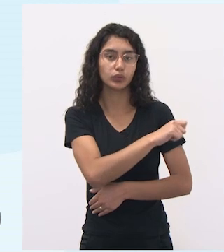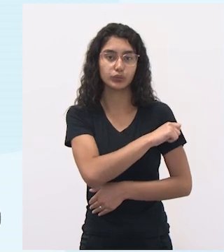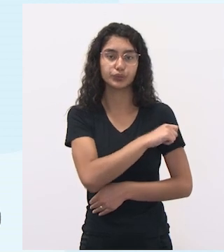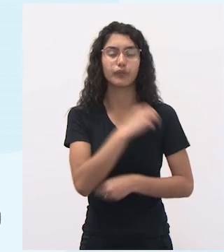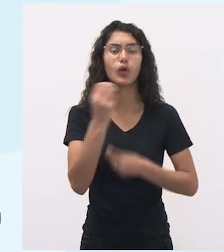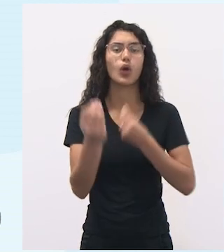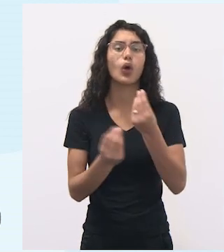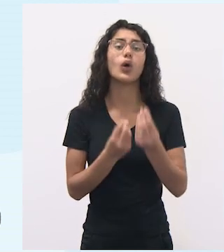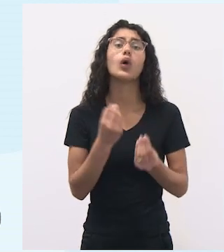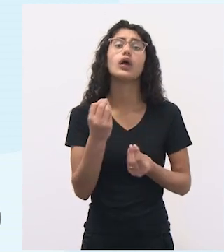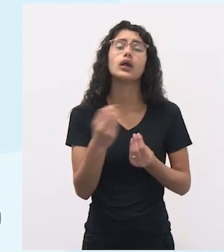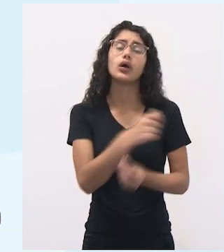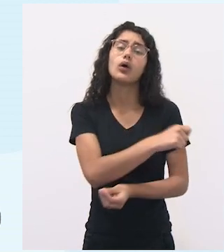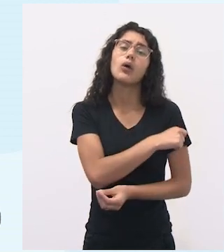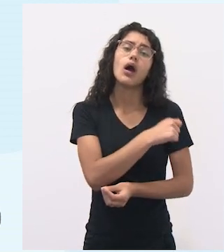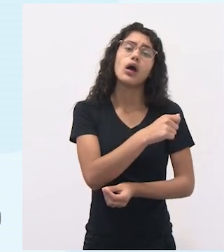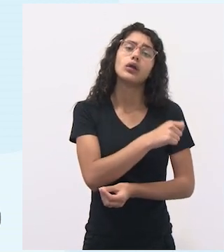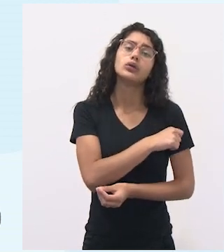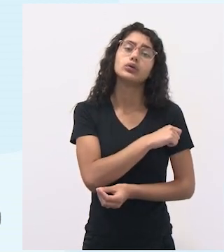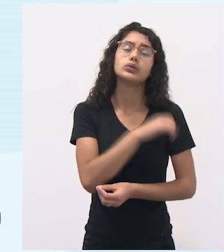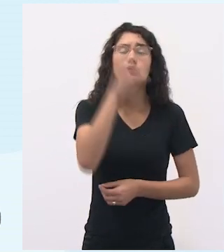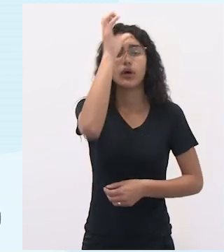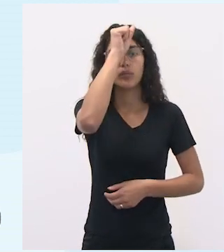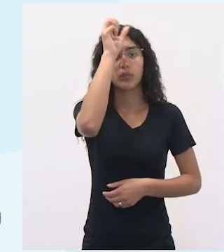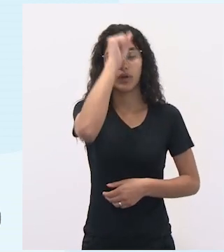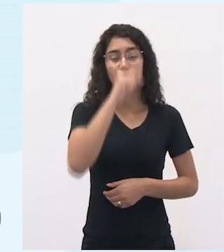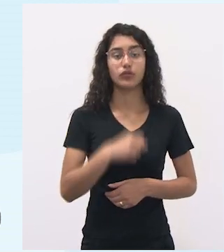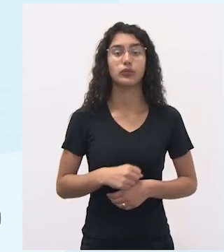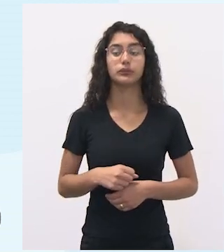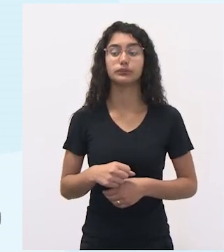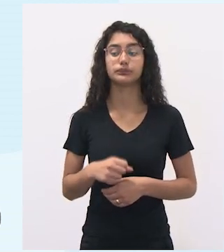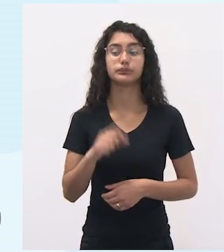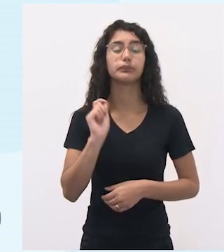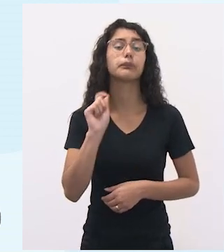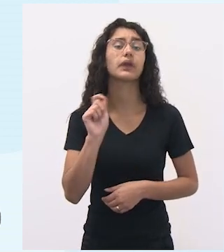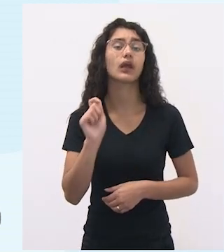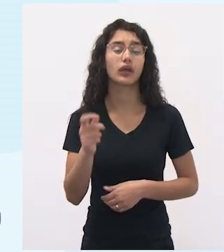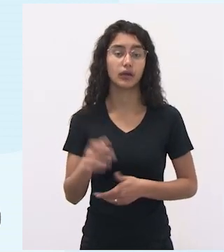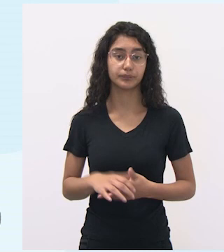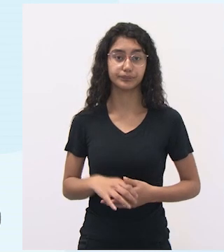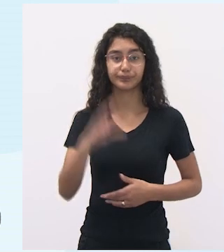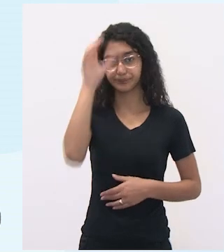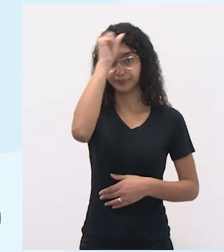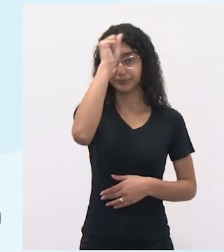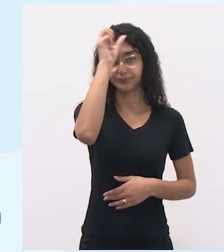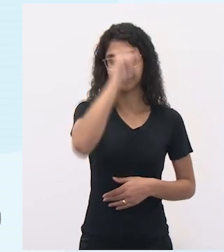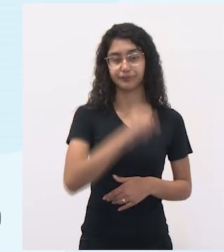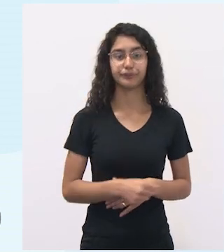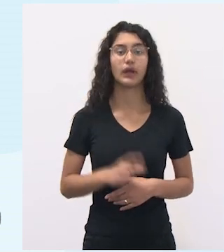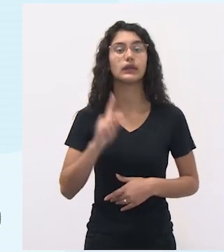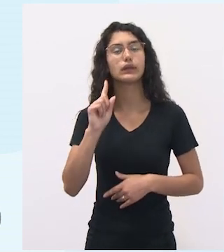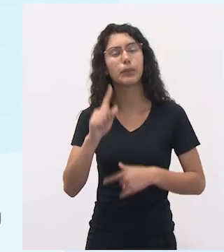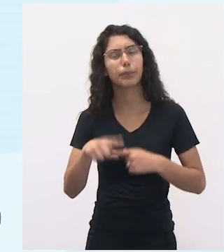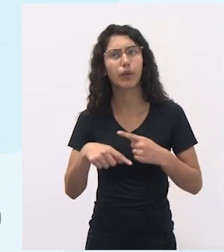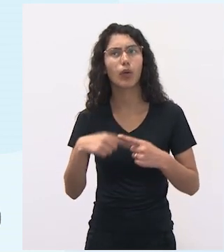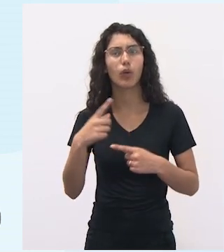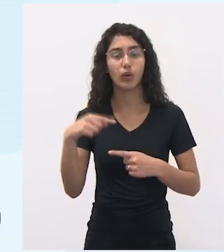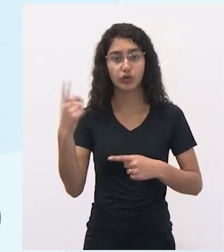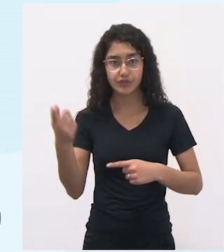Como o meu aluno aprende? Para que o meu aluno aprende? Depois de algum tempo, os